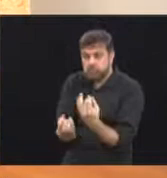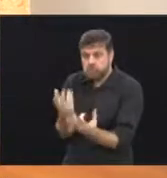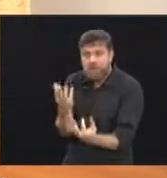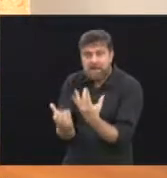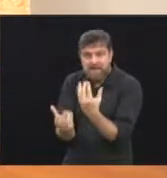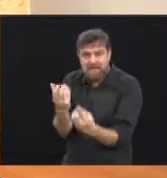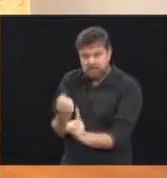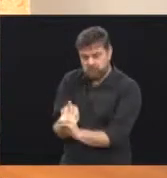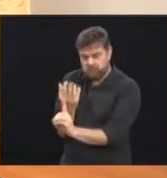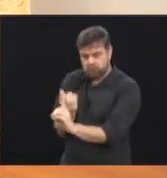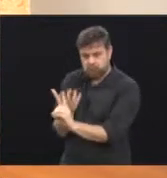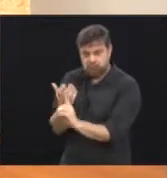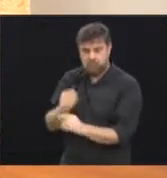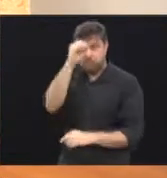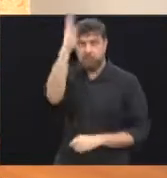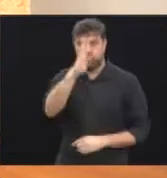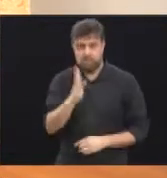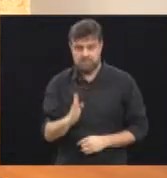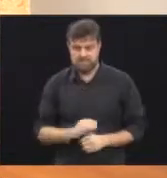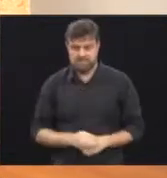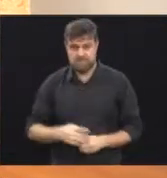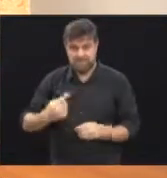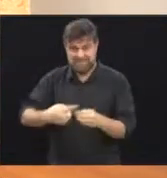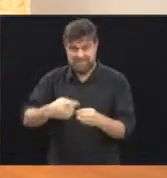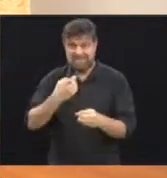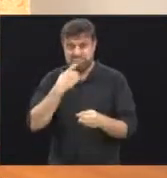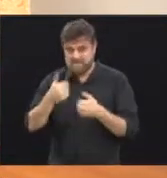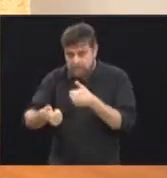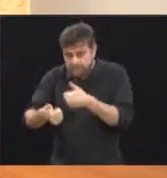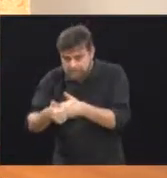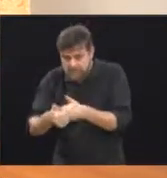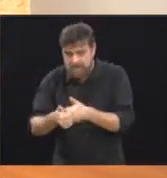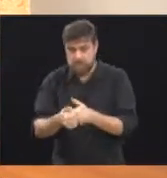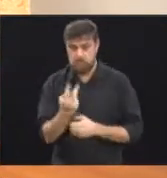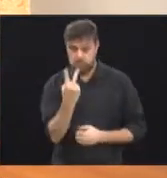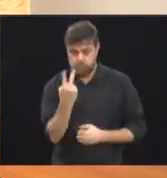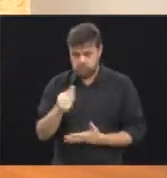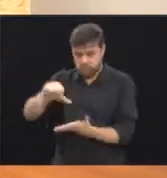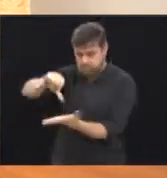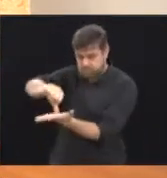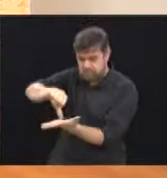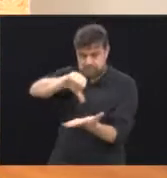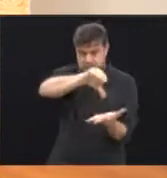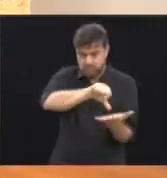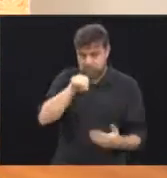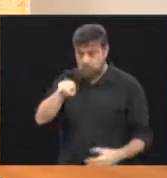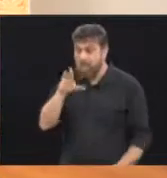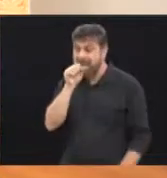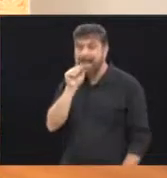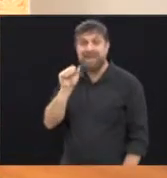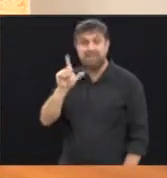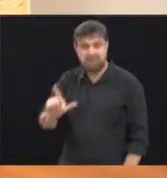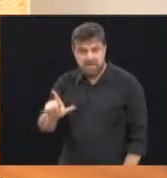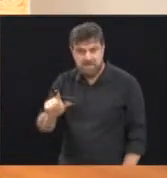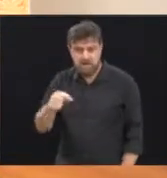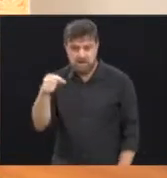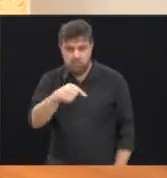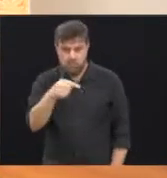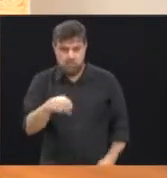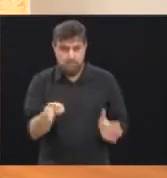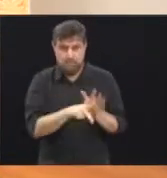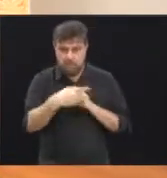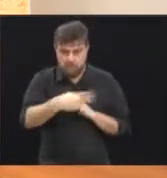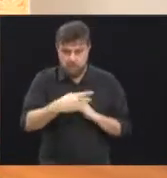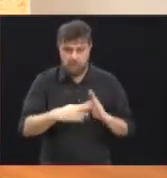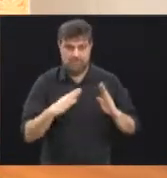espalhados pelo Brasil, inclusive na região metropolitana de Campinas. Nós temos dois grandes centros que ficam, um fica em Limeira, o outro fica aqui na